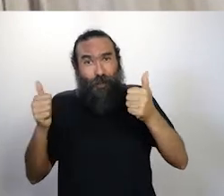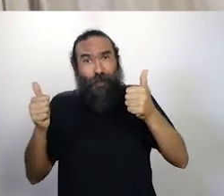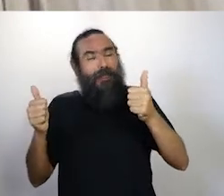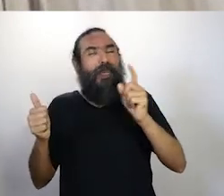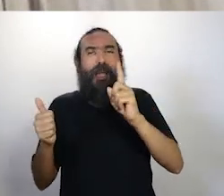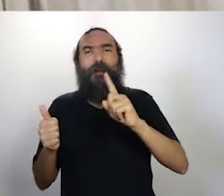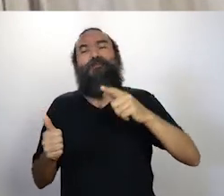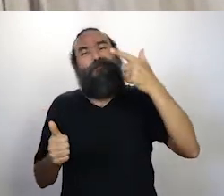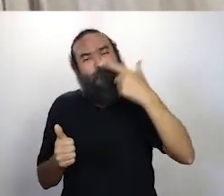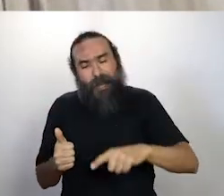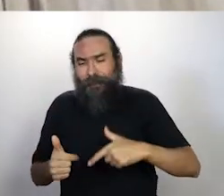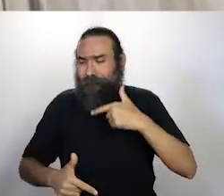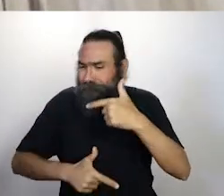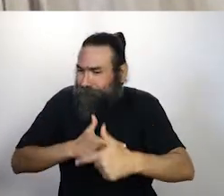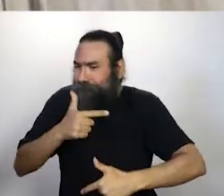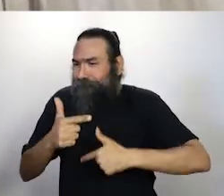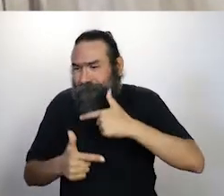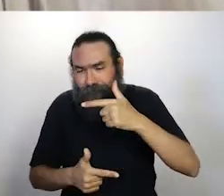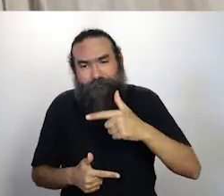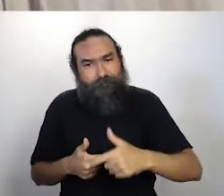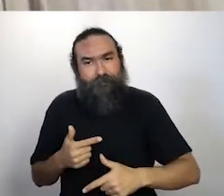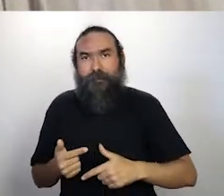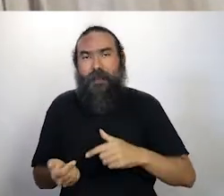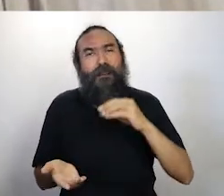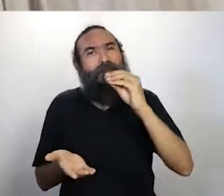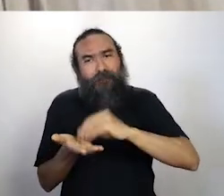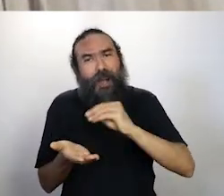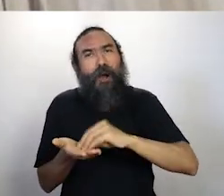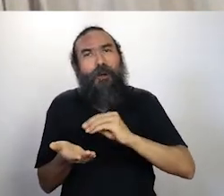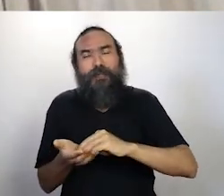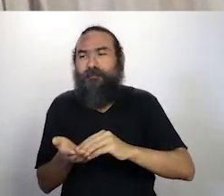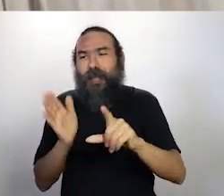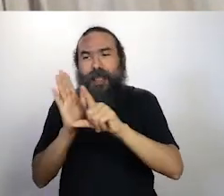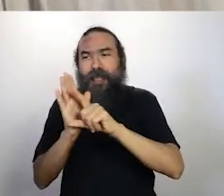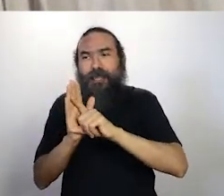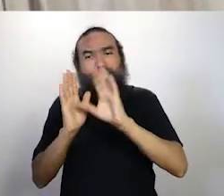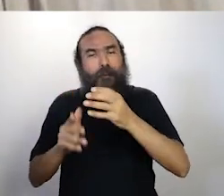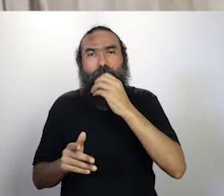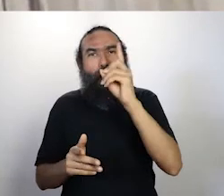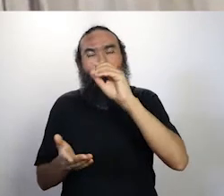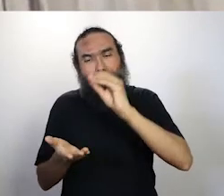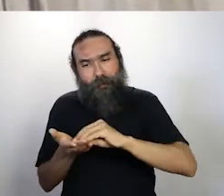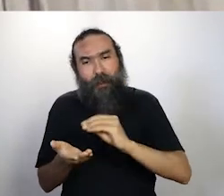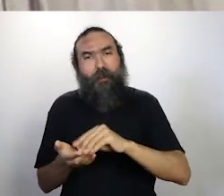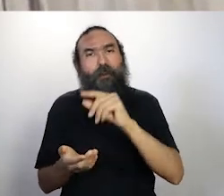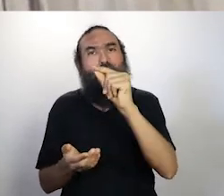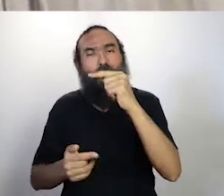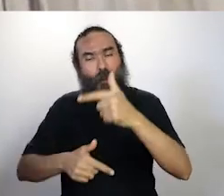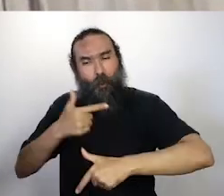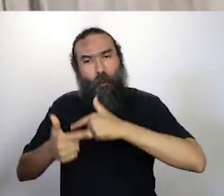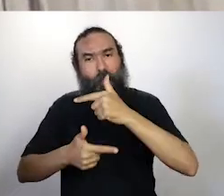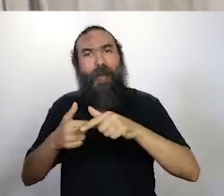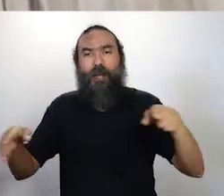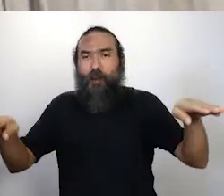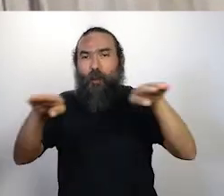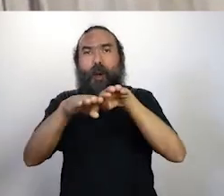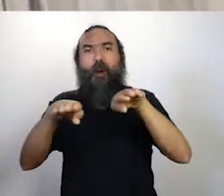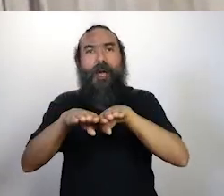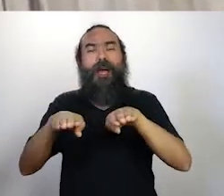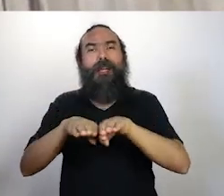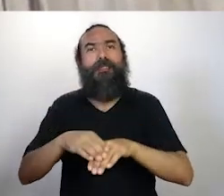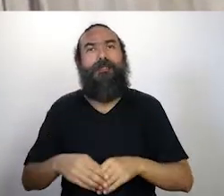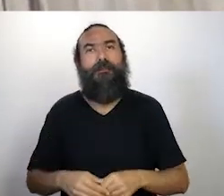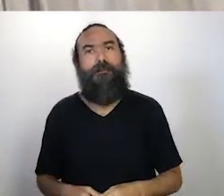foi nem implementado. E um dos eixos principais é diversidade e igualdade, por exemplo. Então, quando eu